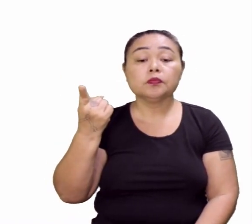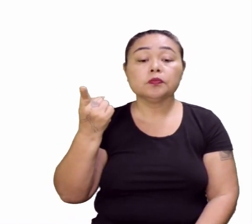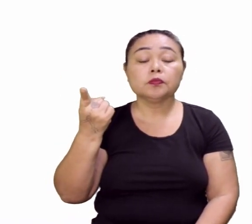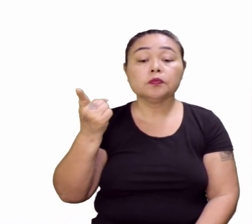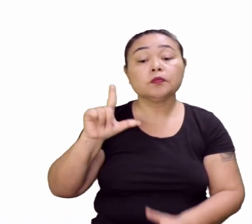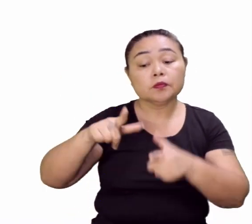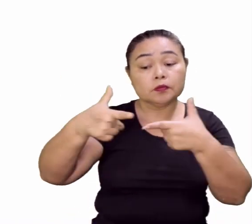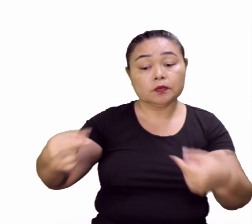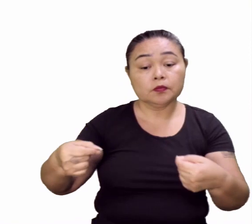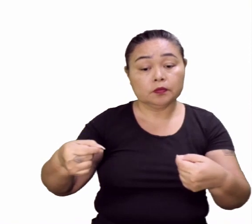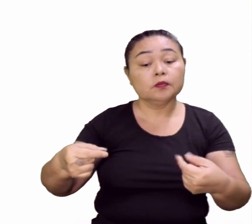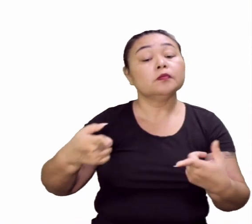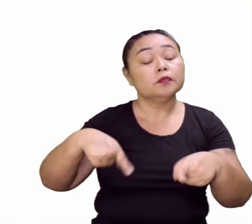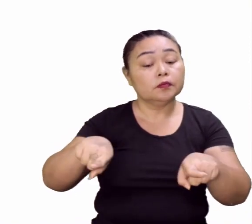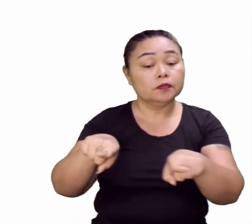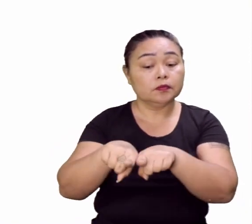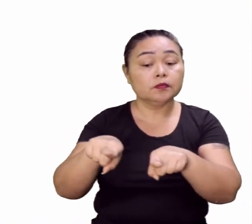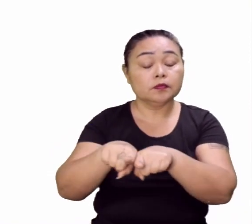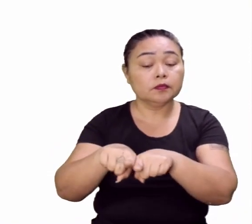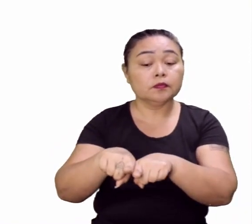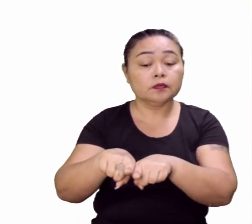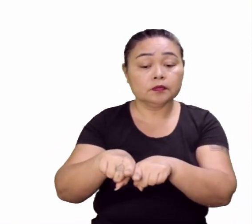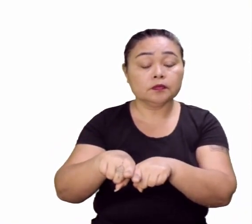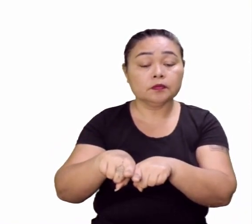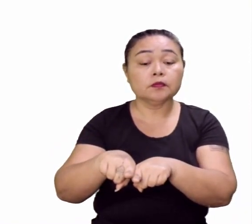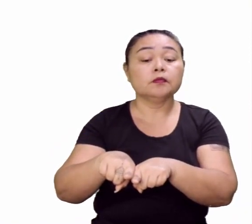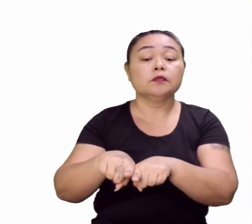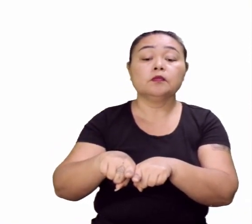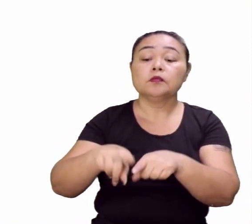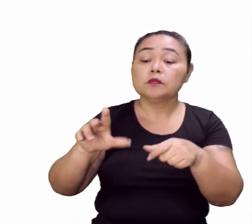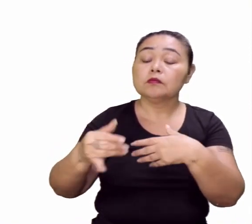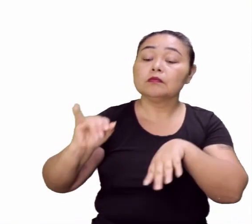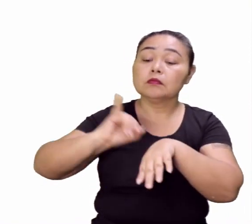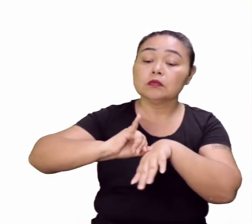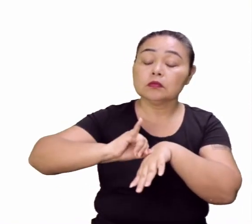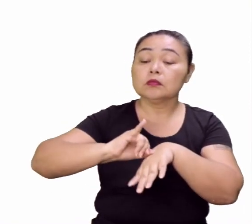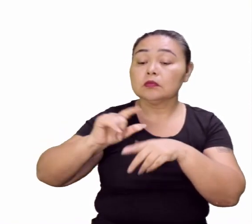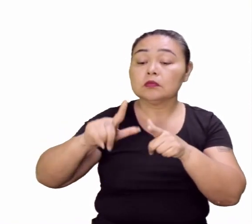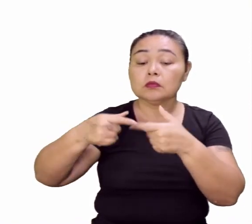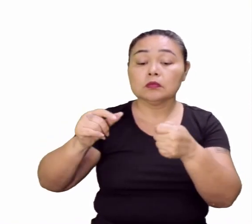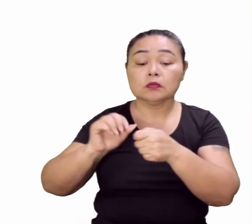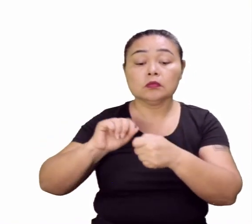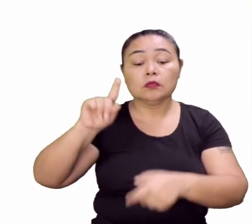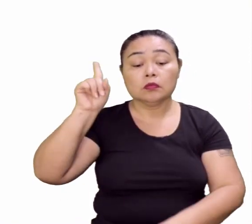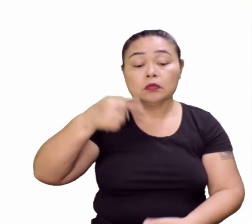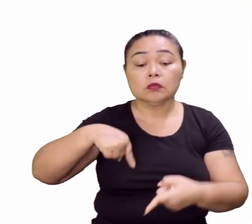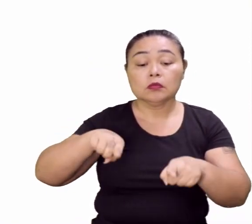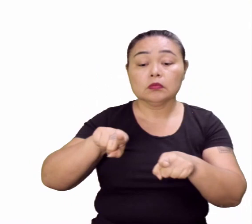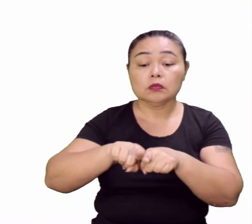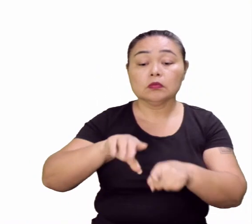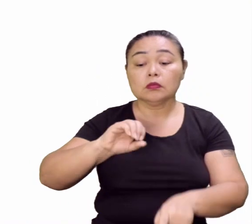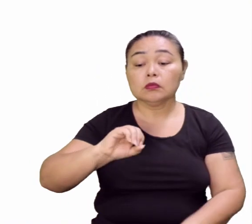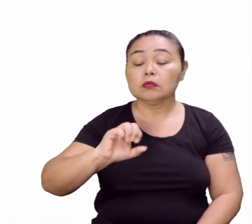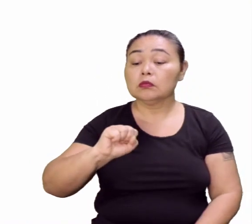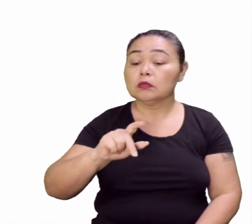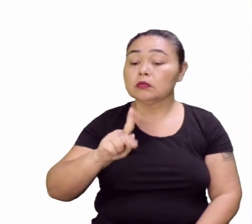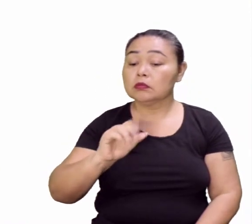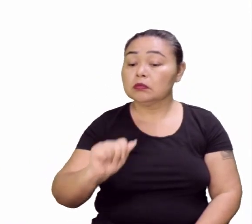do Japão, né? Já também uma megalópole, região de Tóquio. E Osaka, né? Uhum. Muito bem.